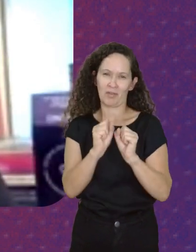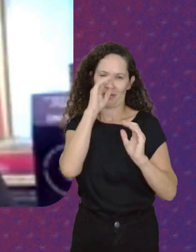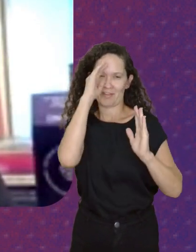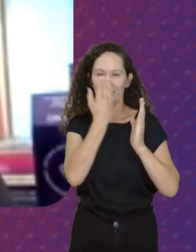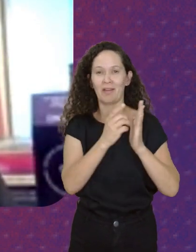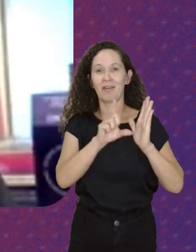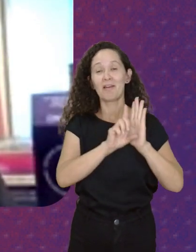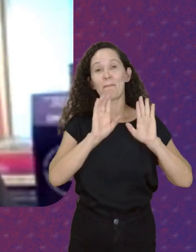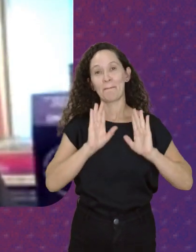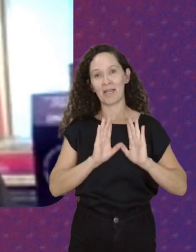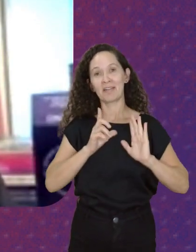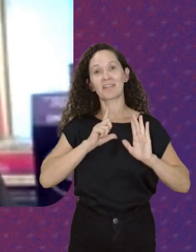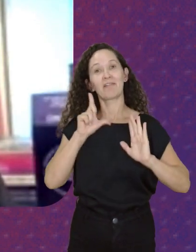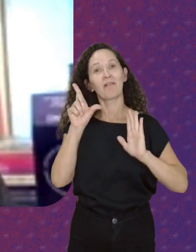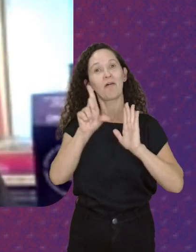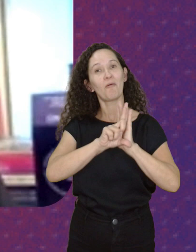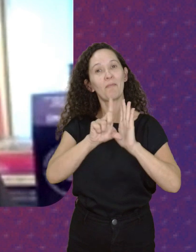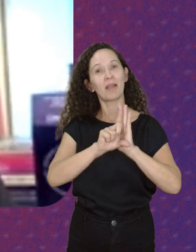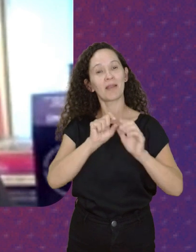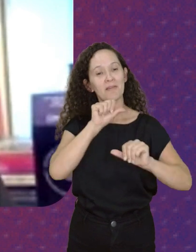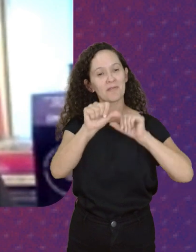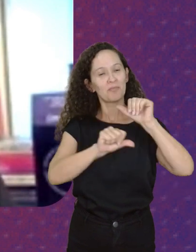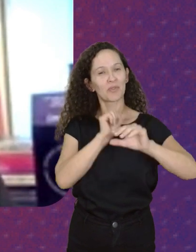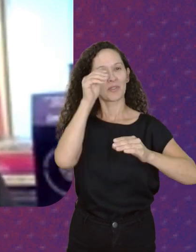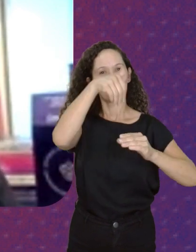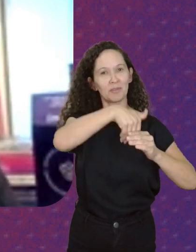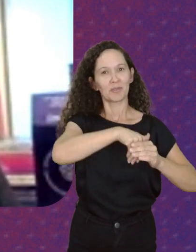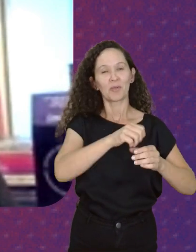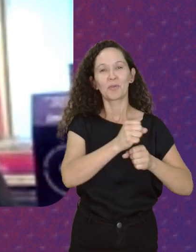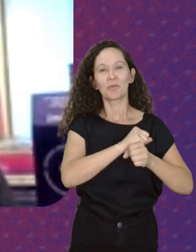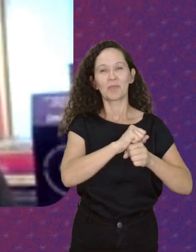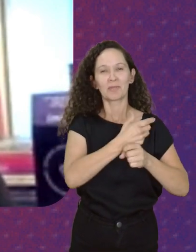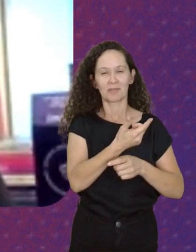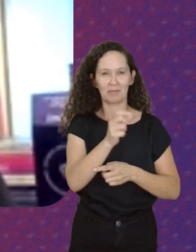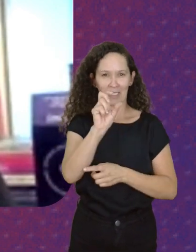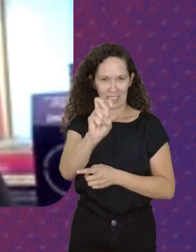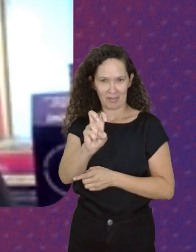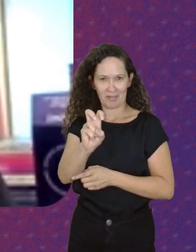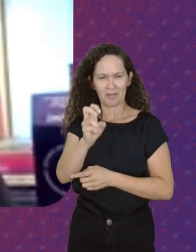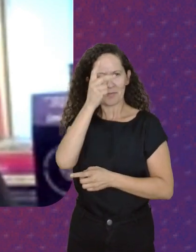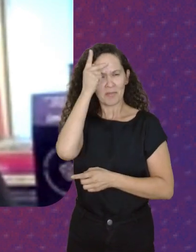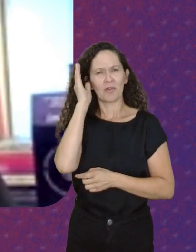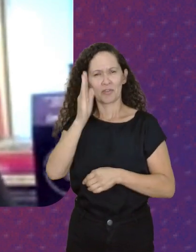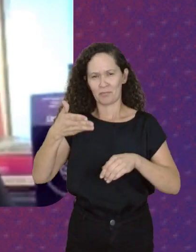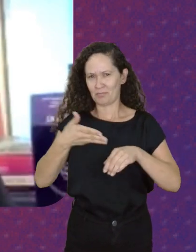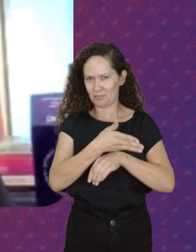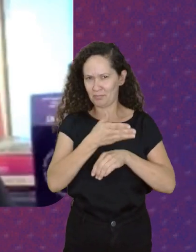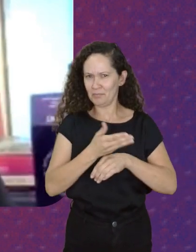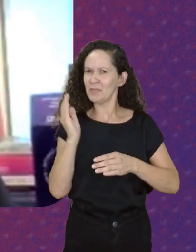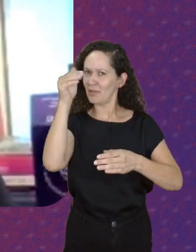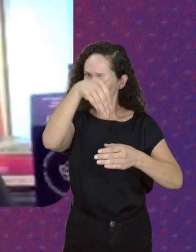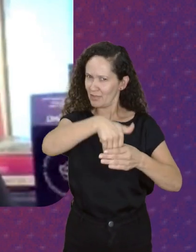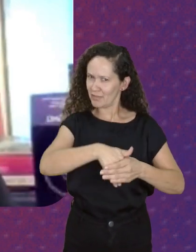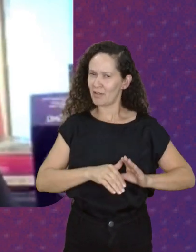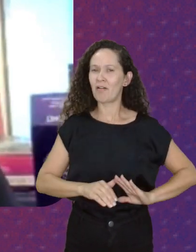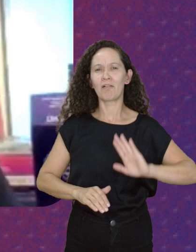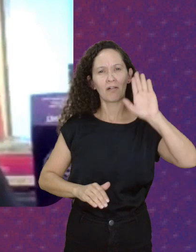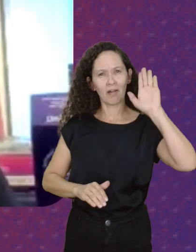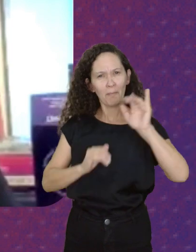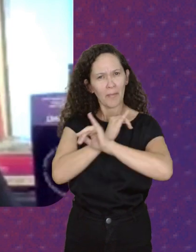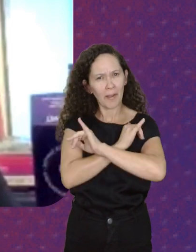houve uma alteração na legislação eleitoral em 2015. Quem já participou de eleição, de